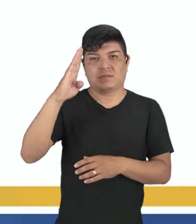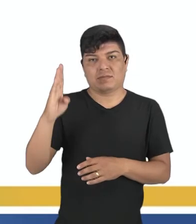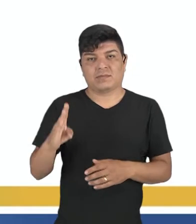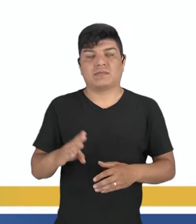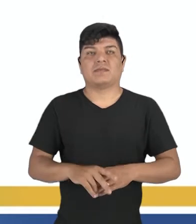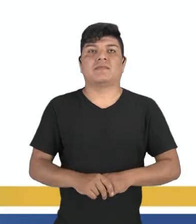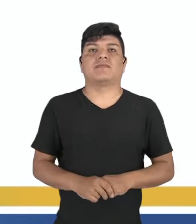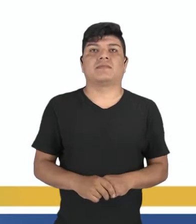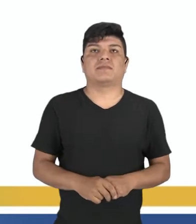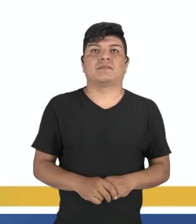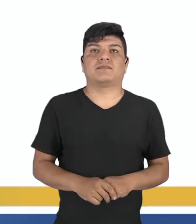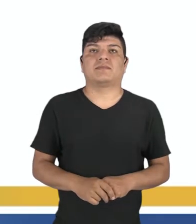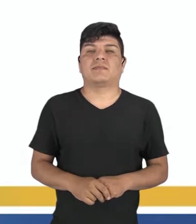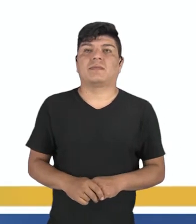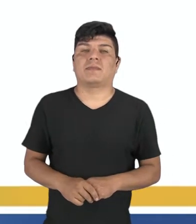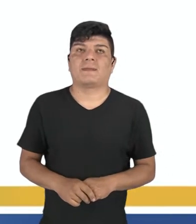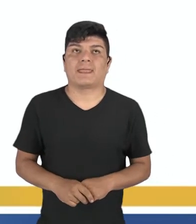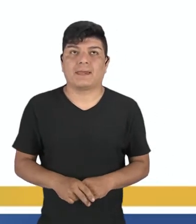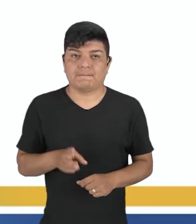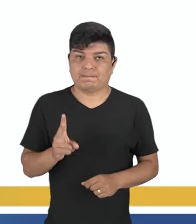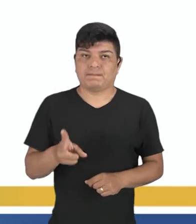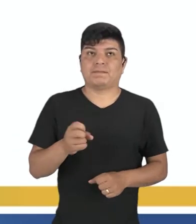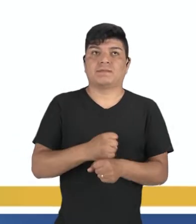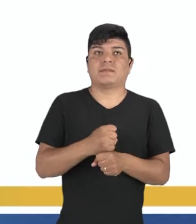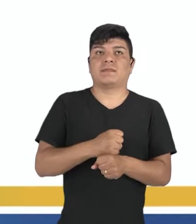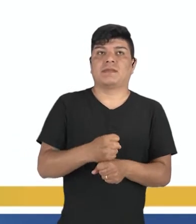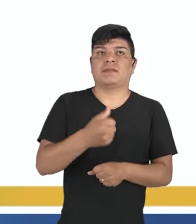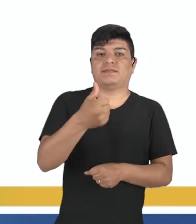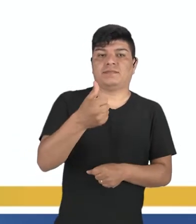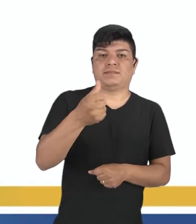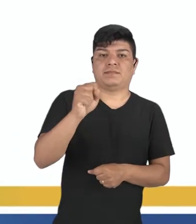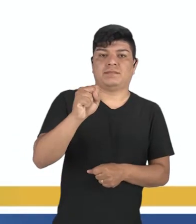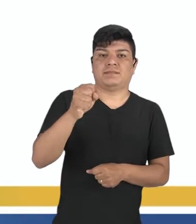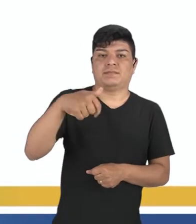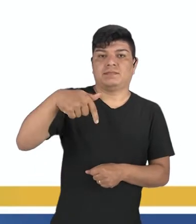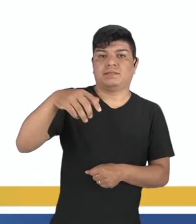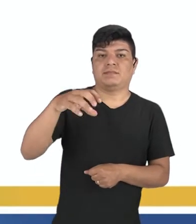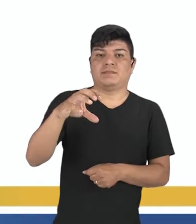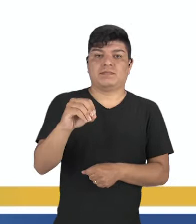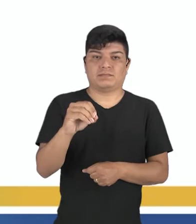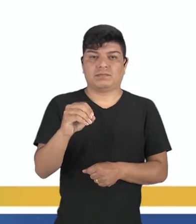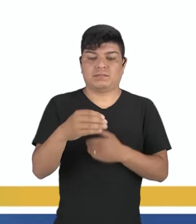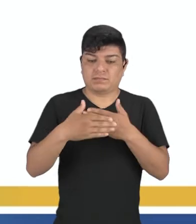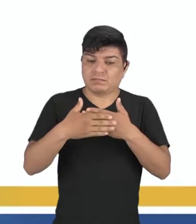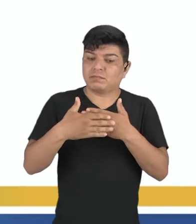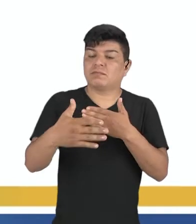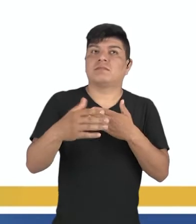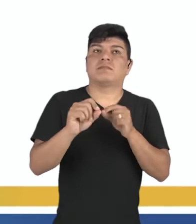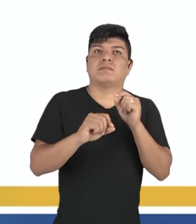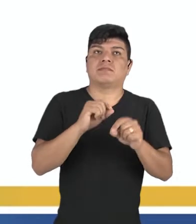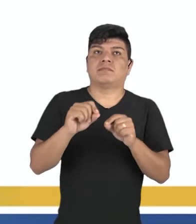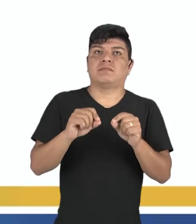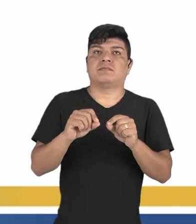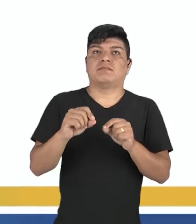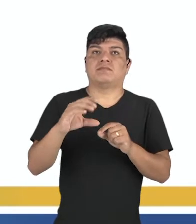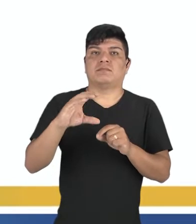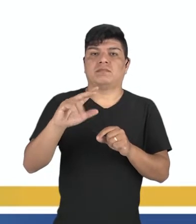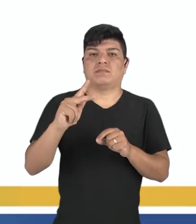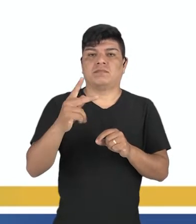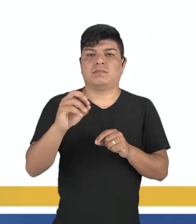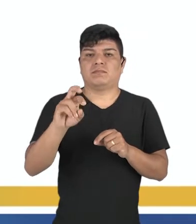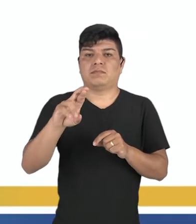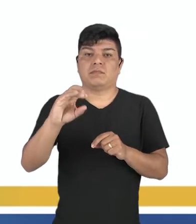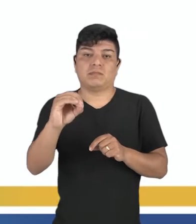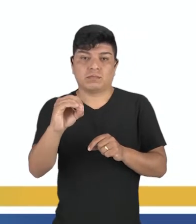E aí, gente, vamos continuando aqui. O ano de 1870 é tido como ponto de partida do choro, o que